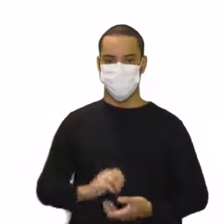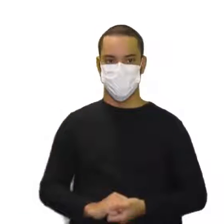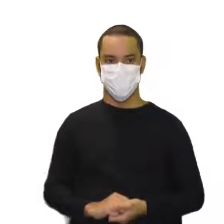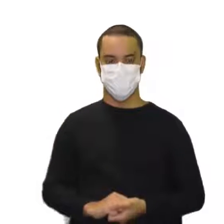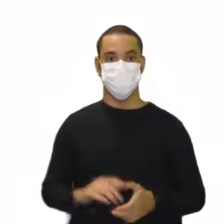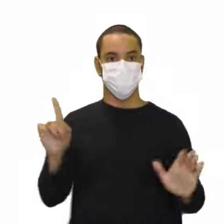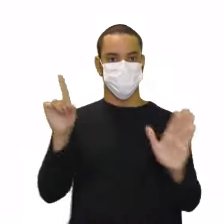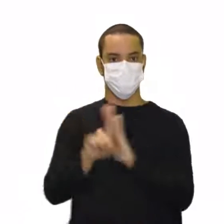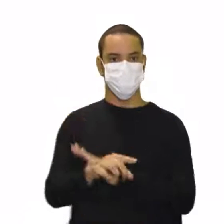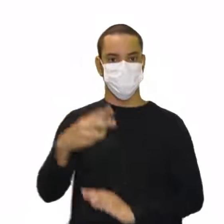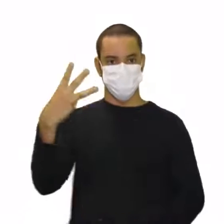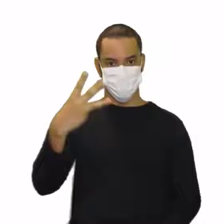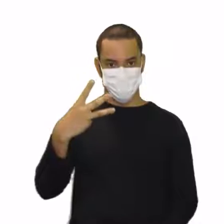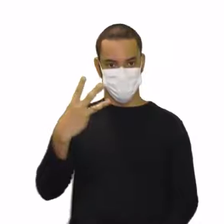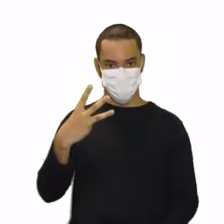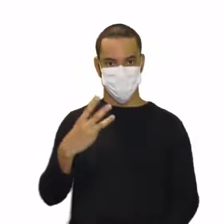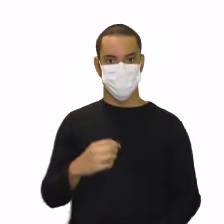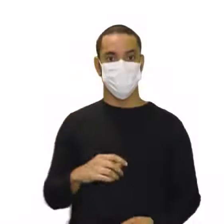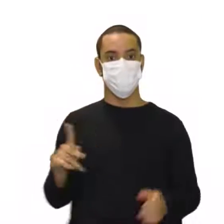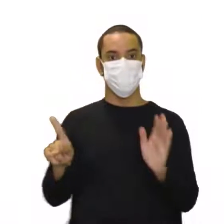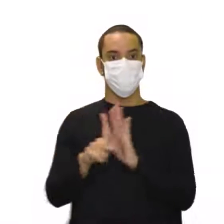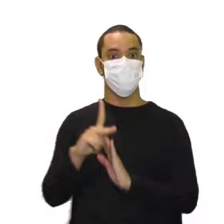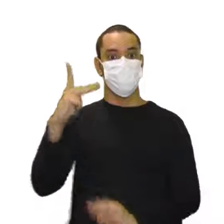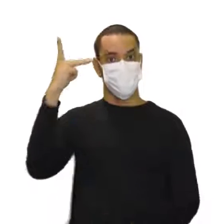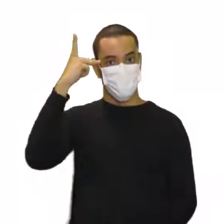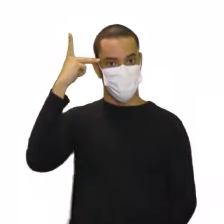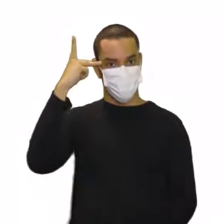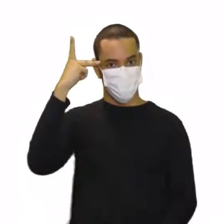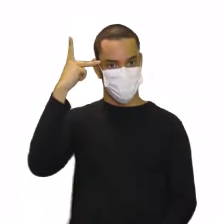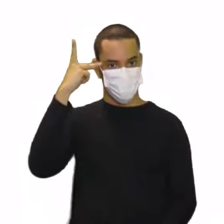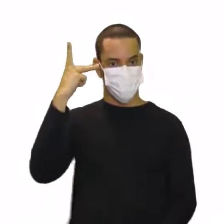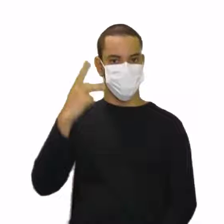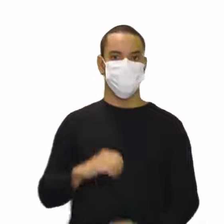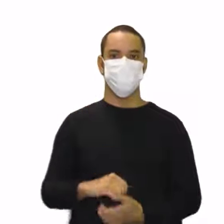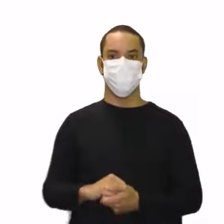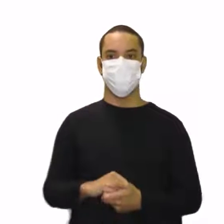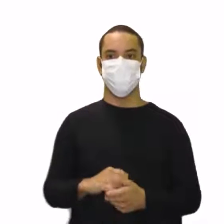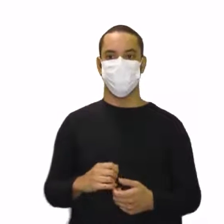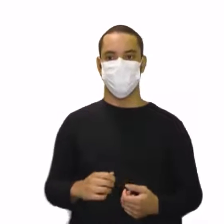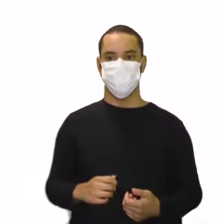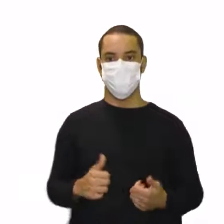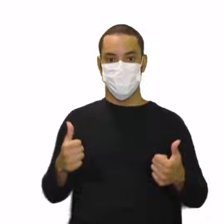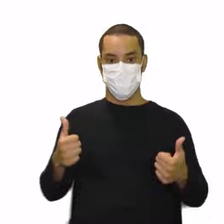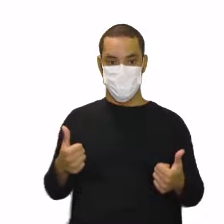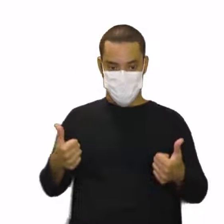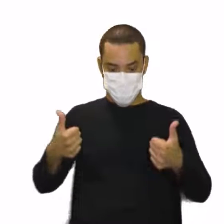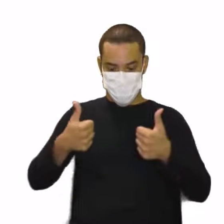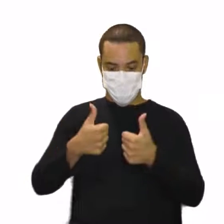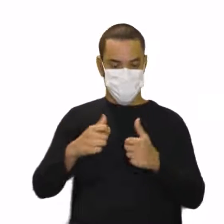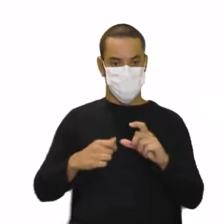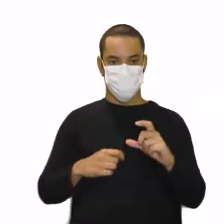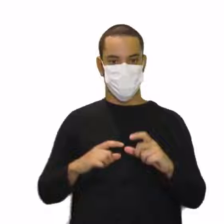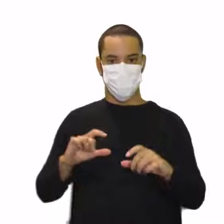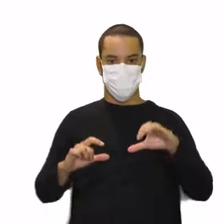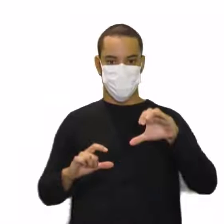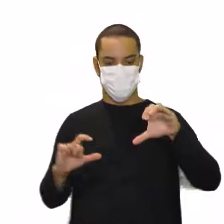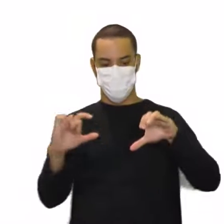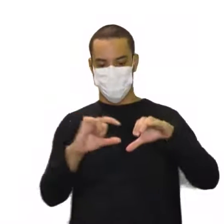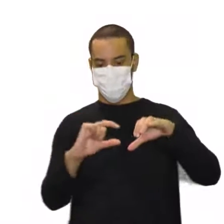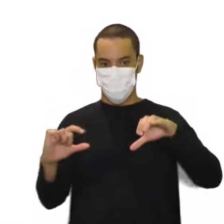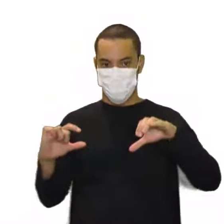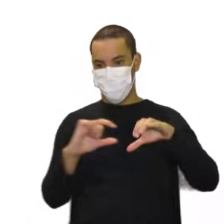Questão 3, FUVEST, São Paulo. Aproxima-se um ímã, né? Está aqui a